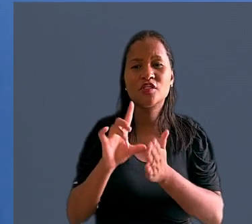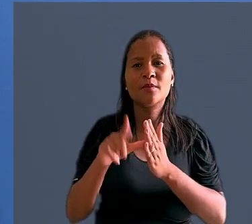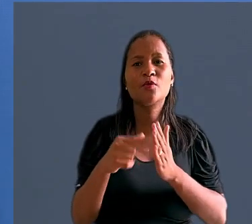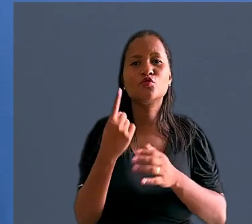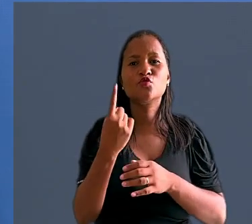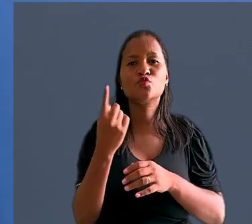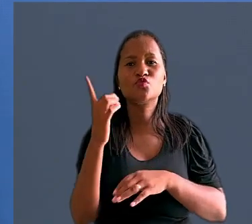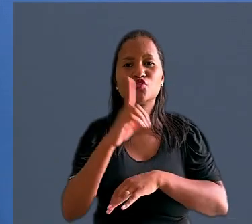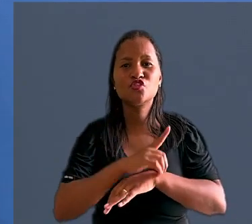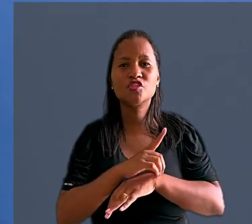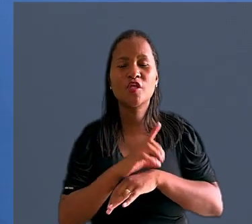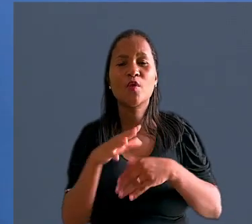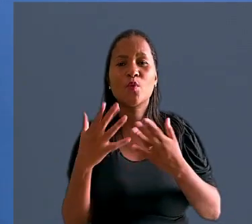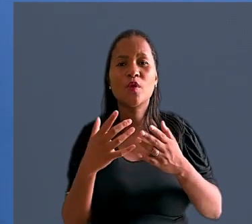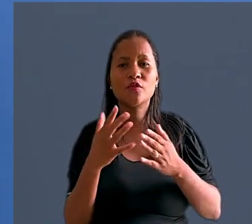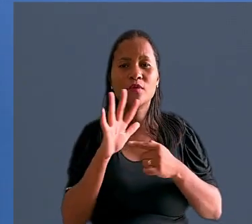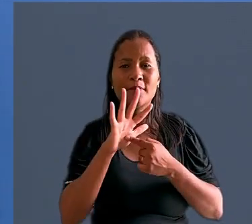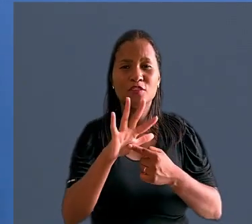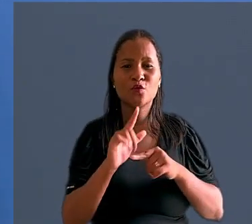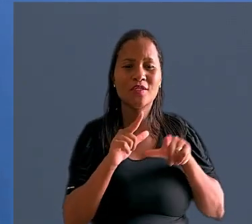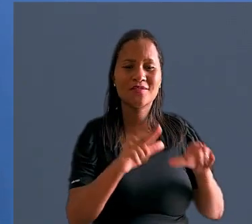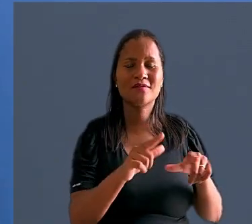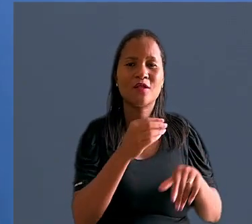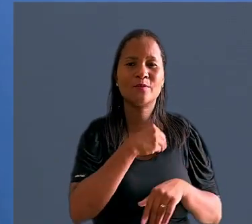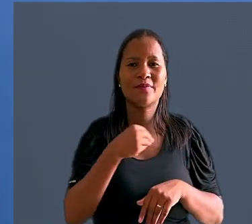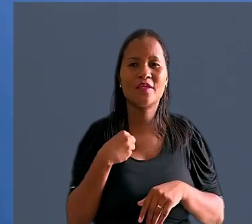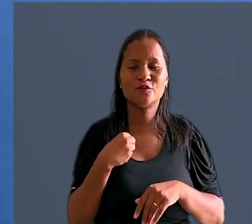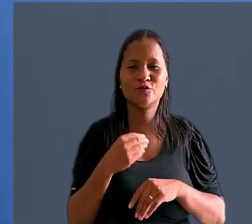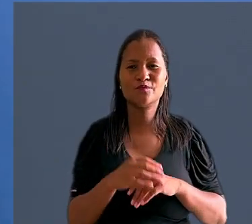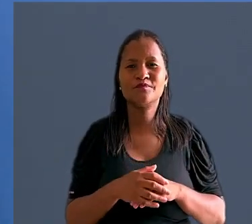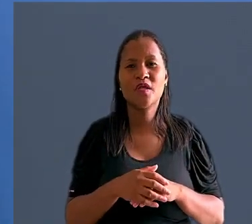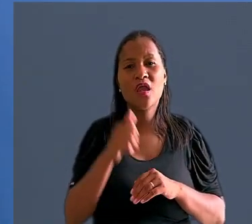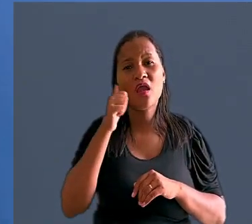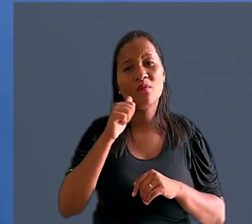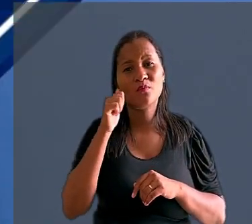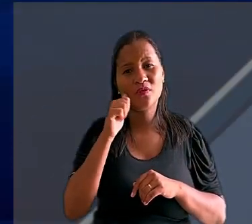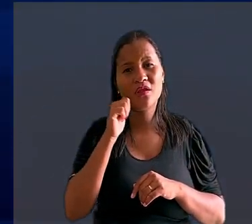câncer demitida um dia após ter apresentado atestado médico.